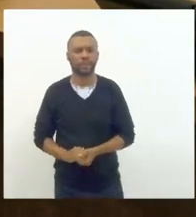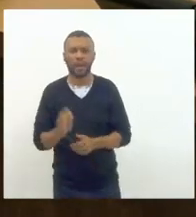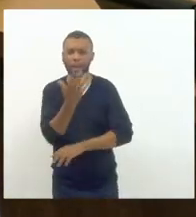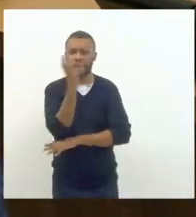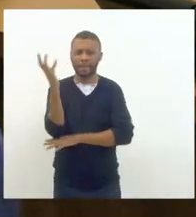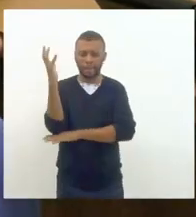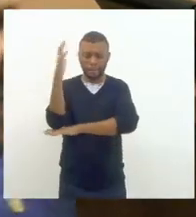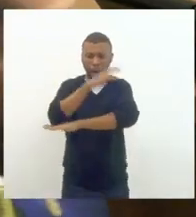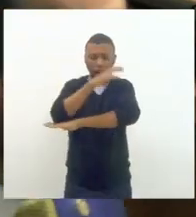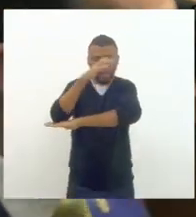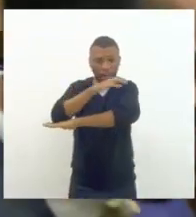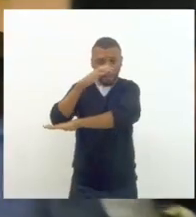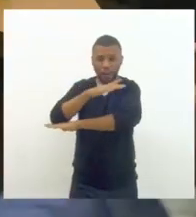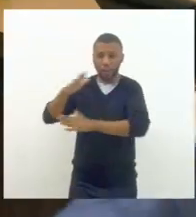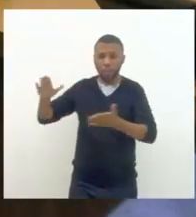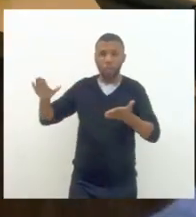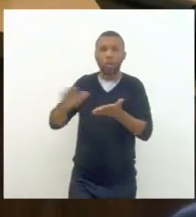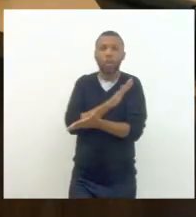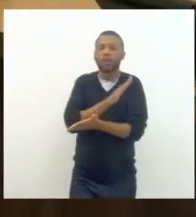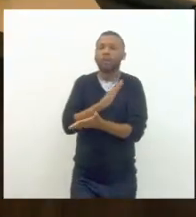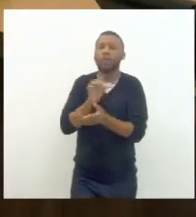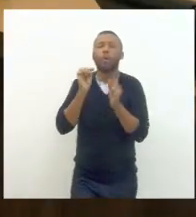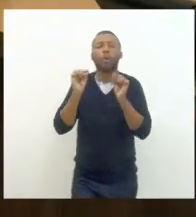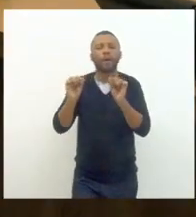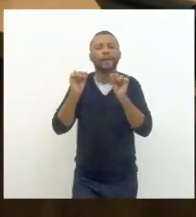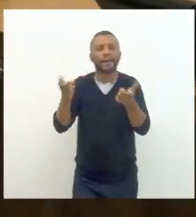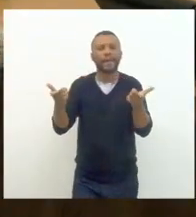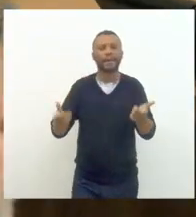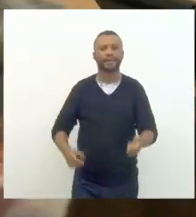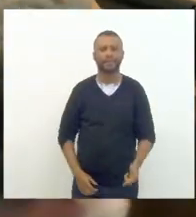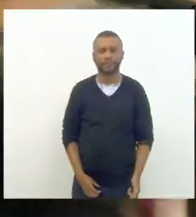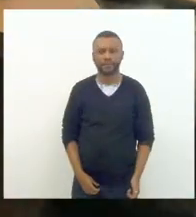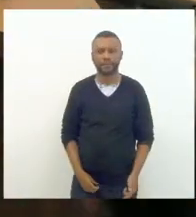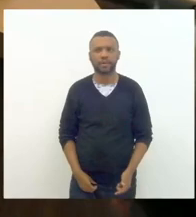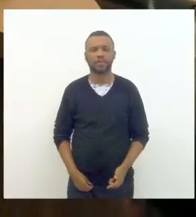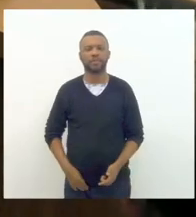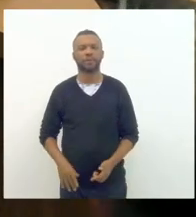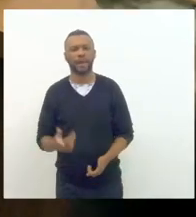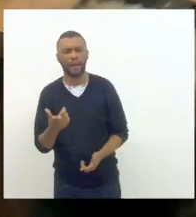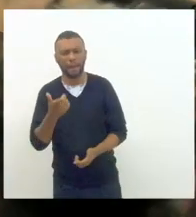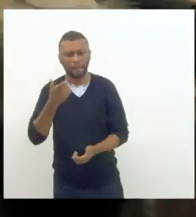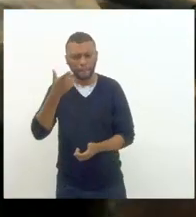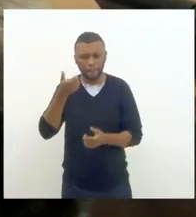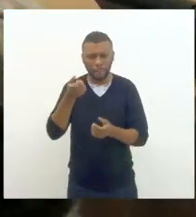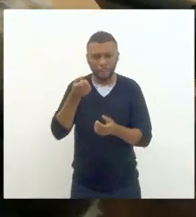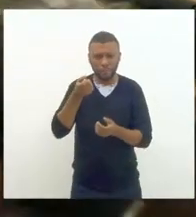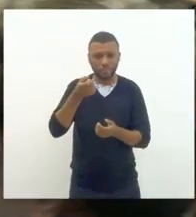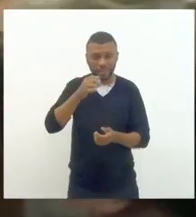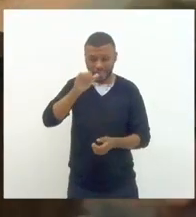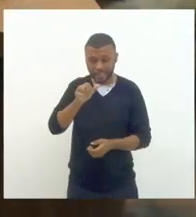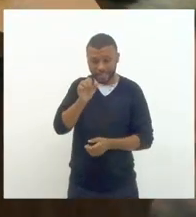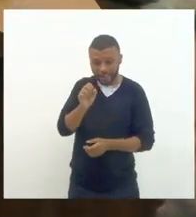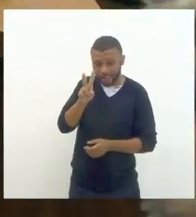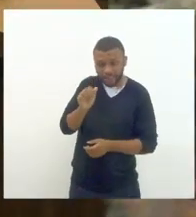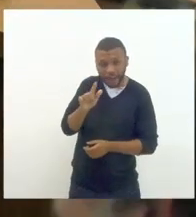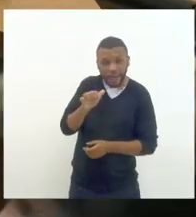está praticamente exterminada. Caçar o quê, senhor presidente? Porco espinho, senhor presidente? Javali.